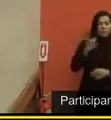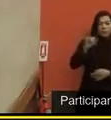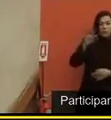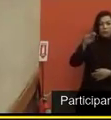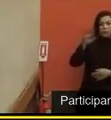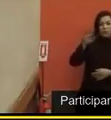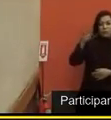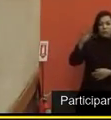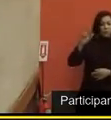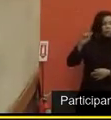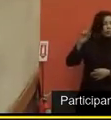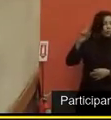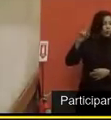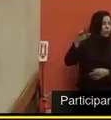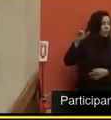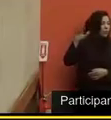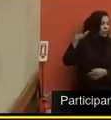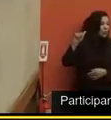Dourado Graçano.